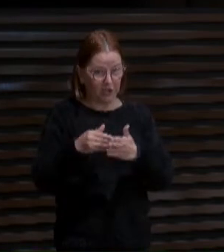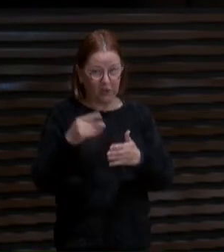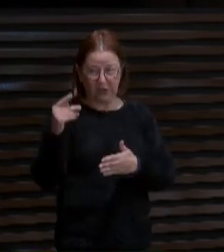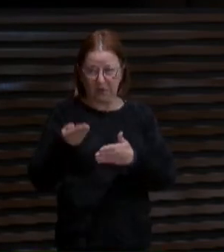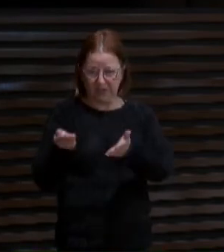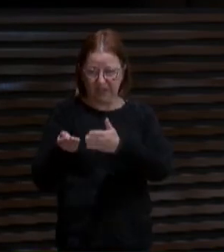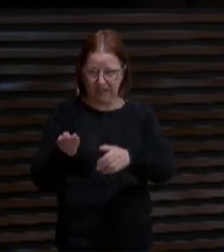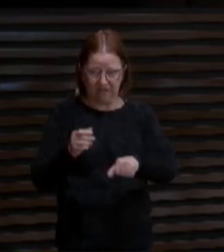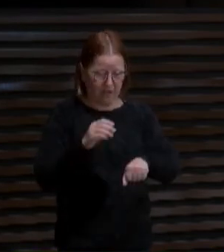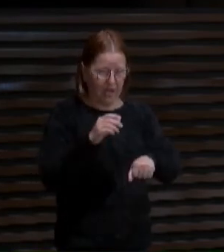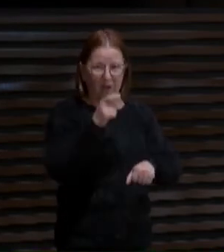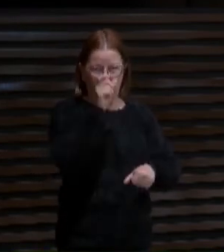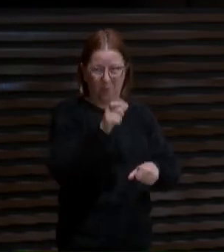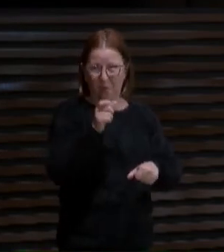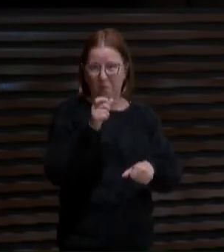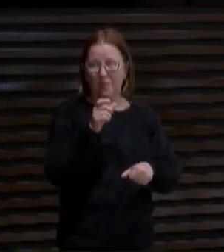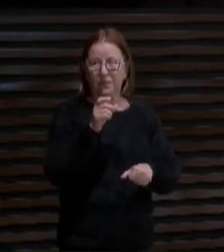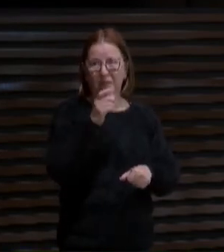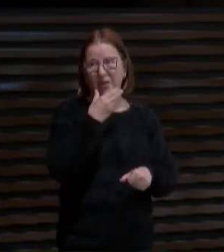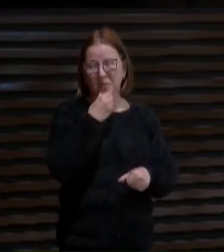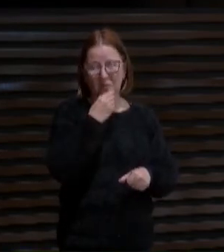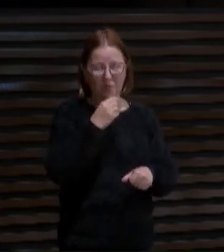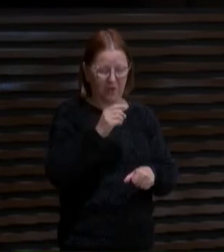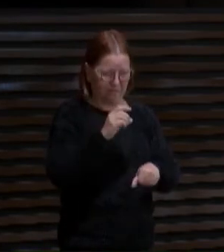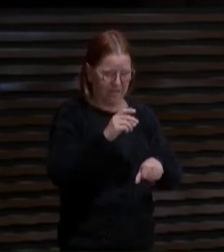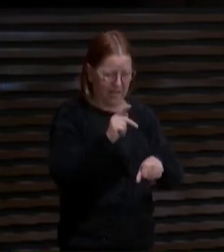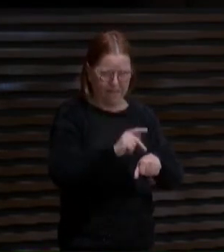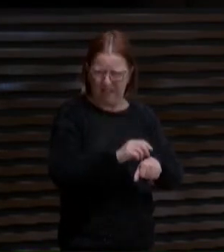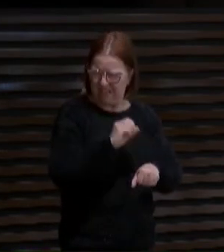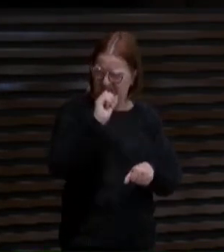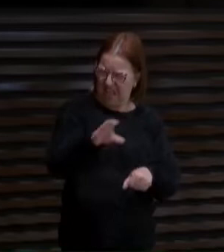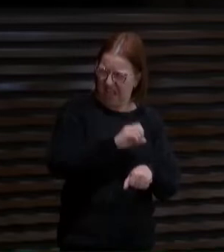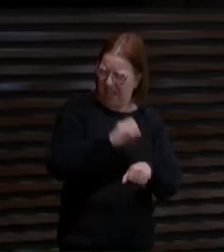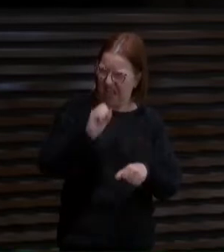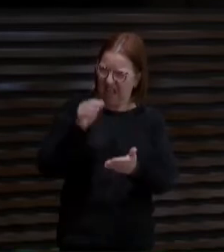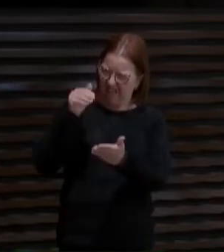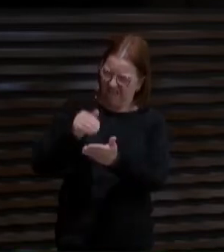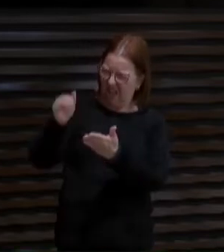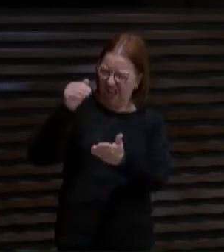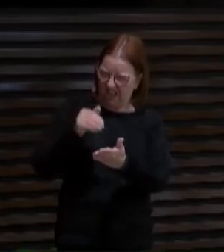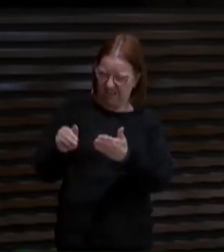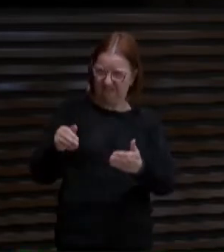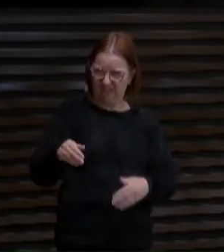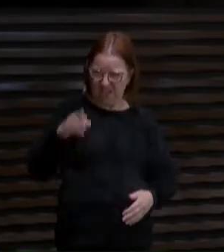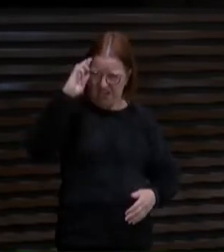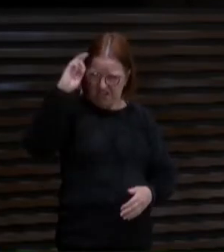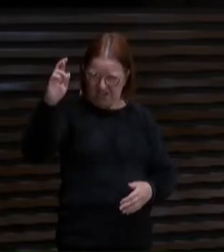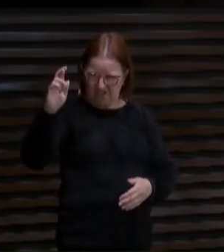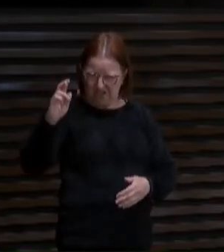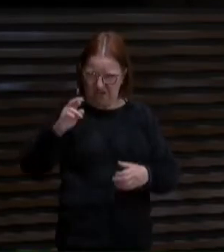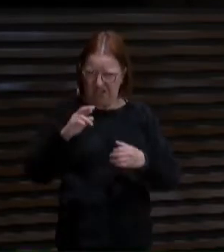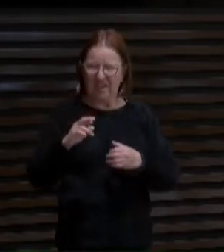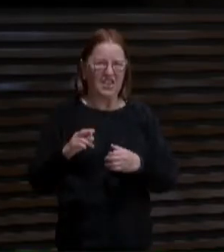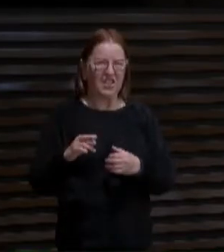fora daqui fora homem de sangue homem de belial o senhor te deu agora Paga de todo sangue da casa